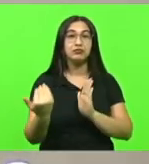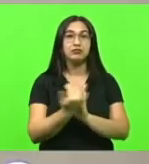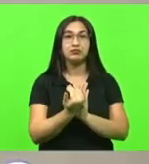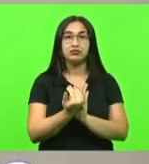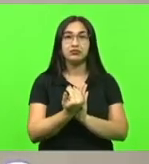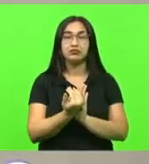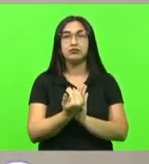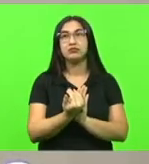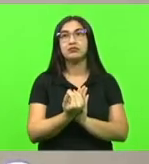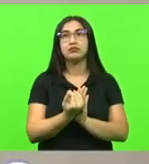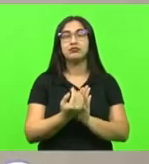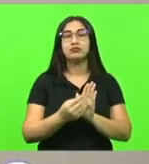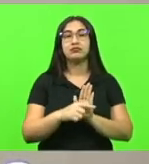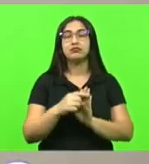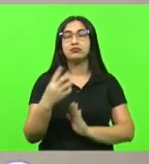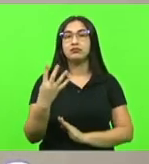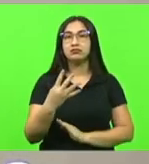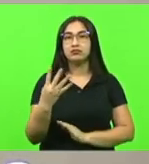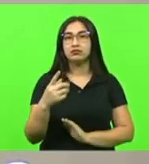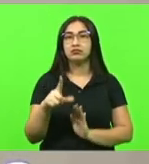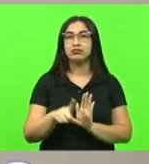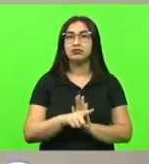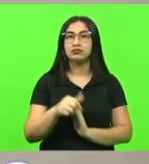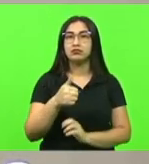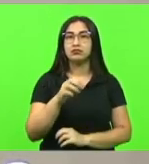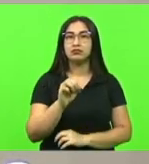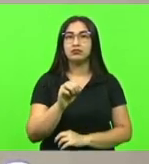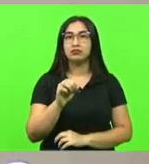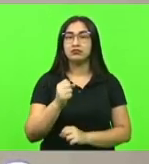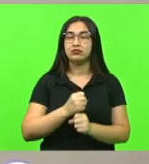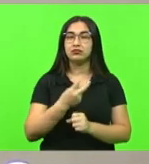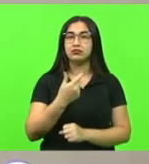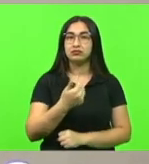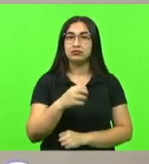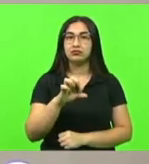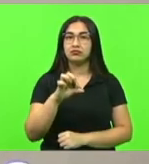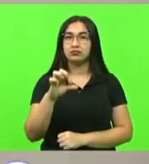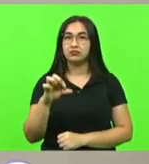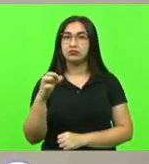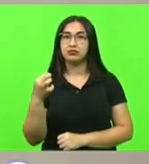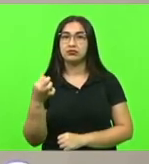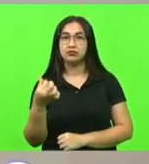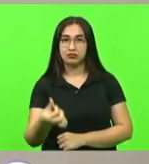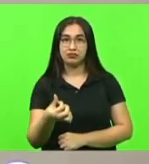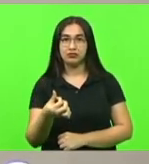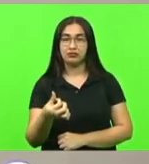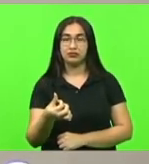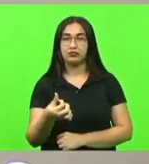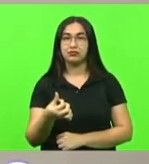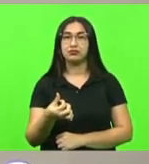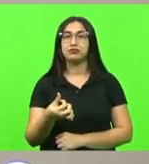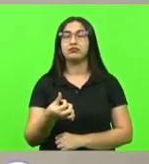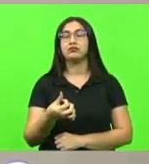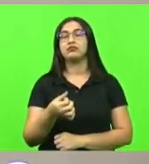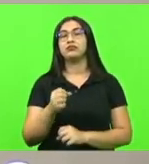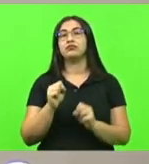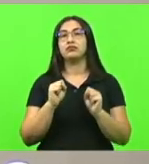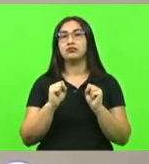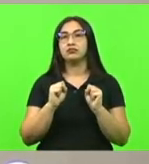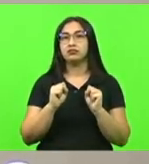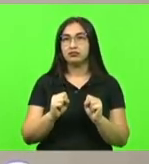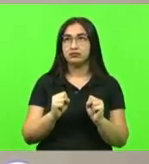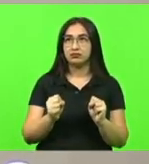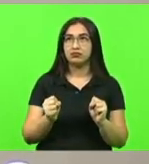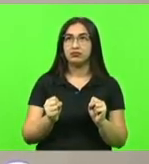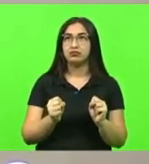do artigo 40 da lei 10.297 de 1996, a fim de prever as modalidades possíveis de restituição